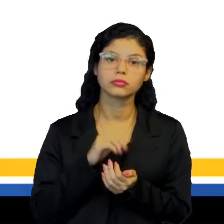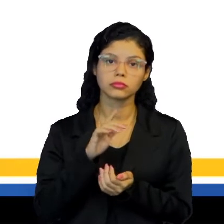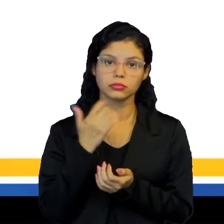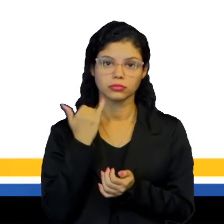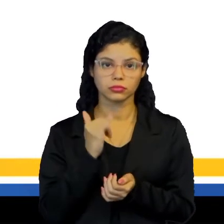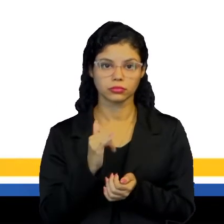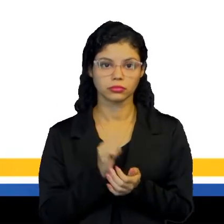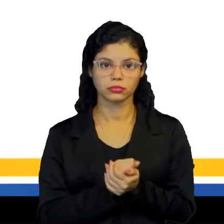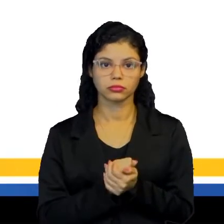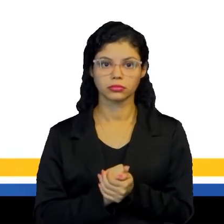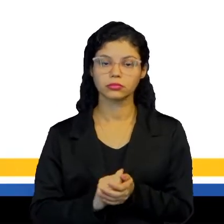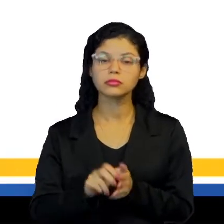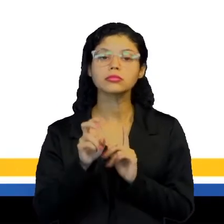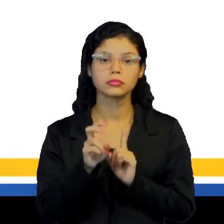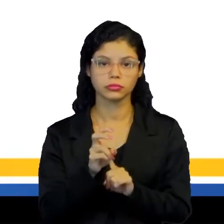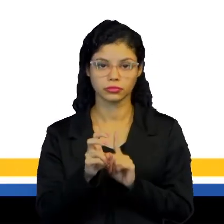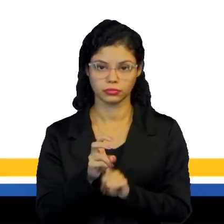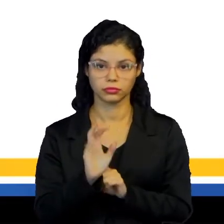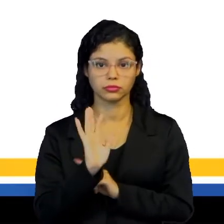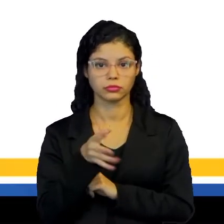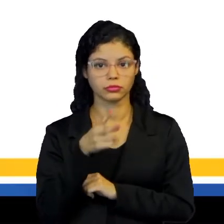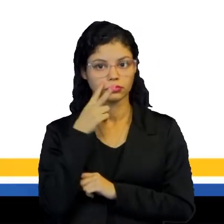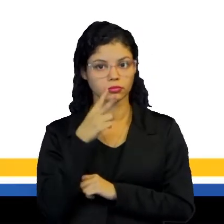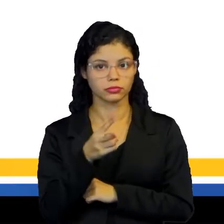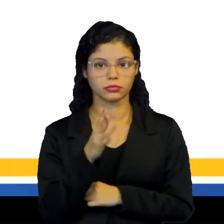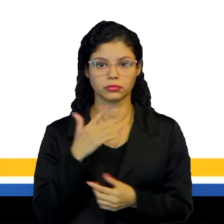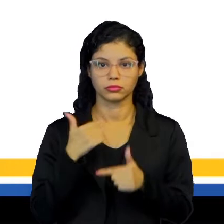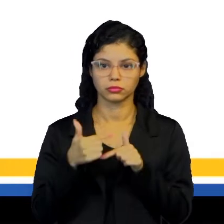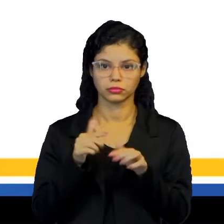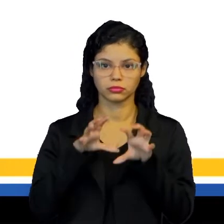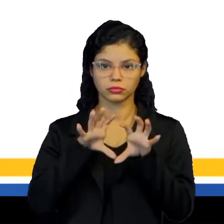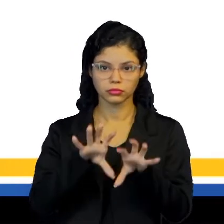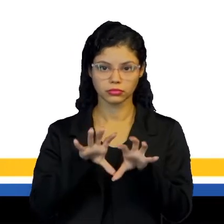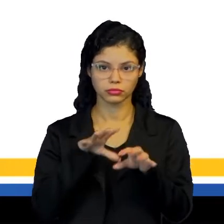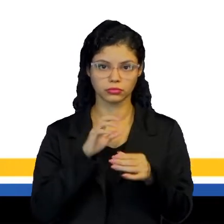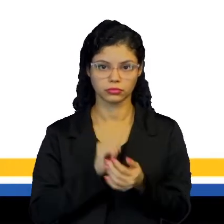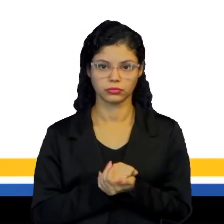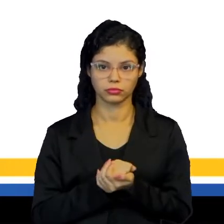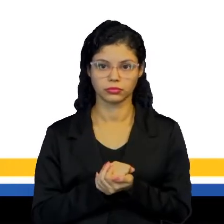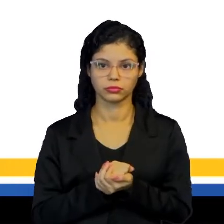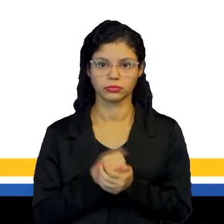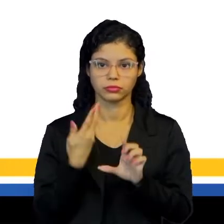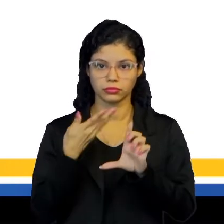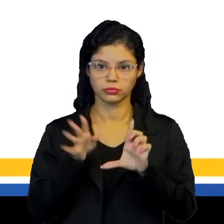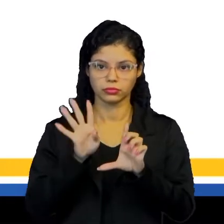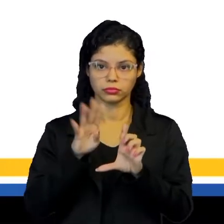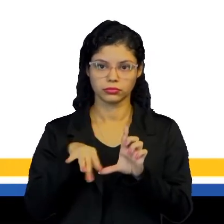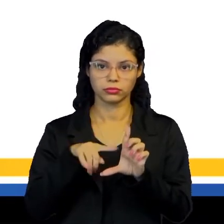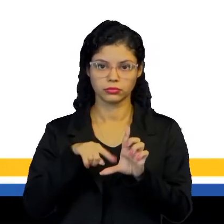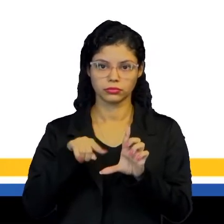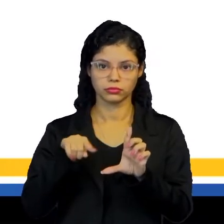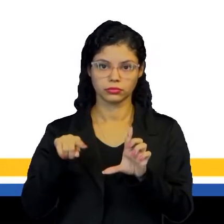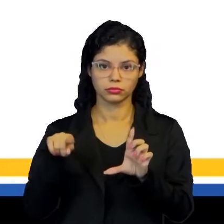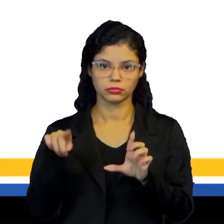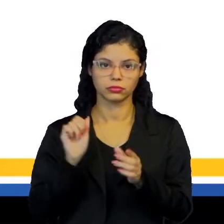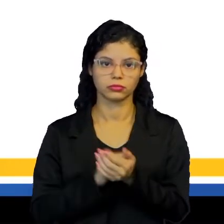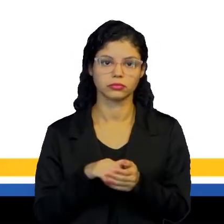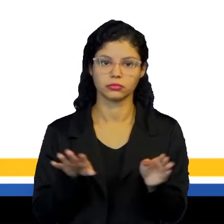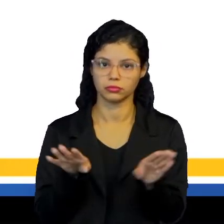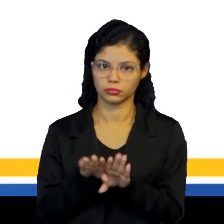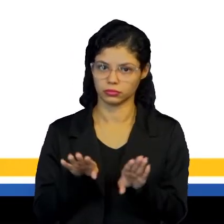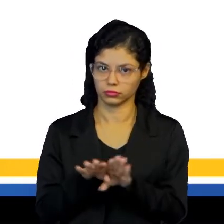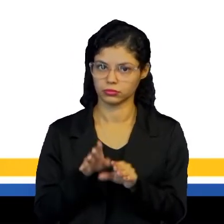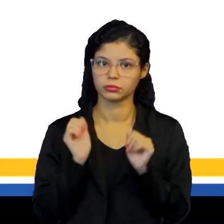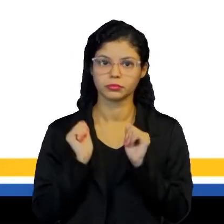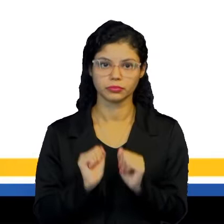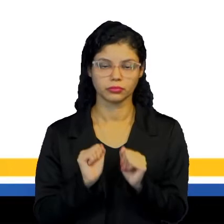eletrônicos. Então, no quinto, a gente já vai trabalhar com isso, tá? As tabelas e os gráficos. Mas também